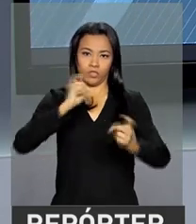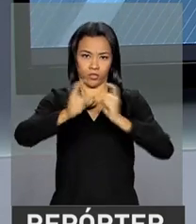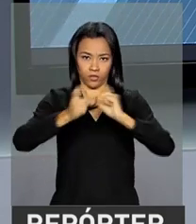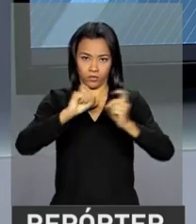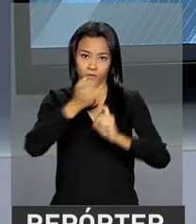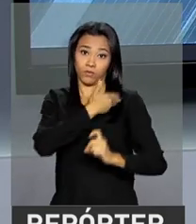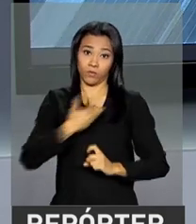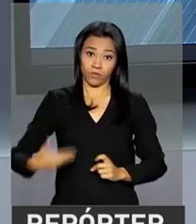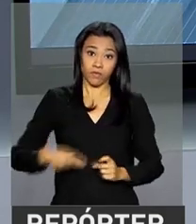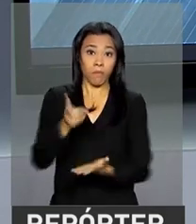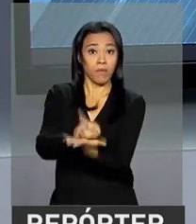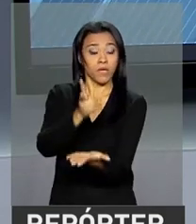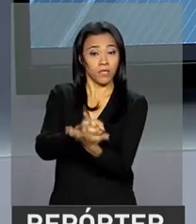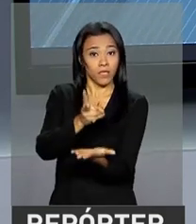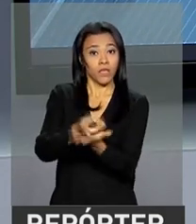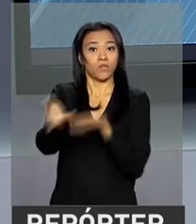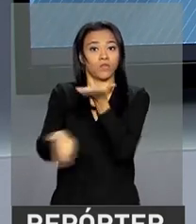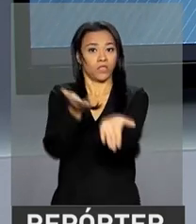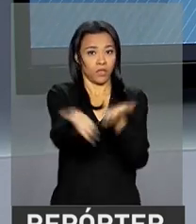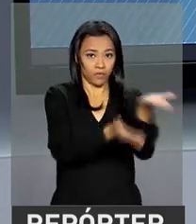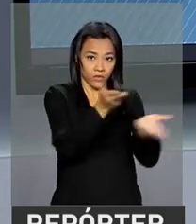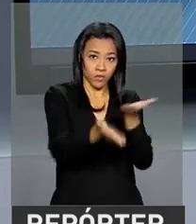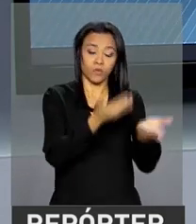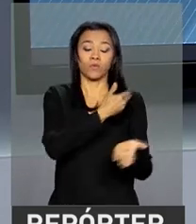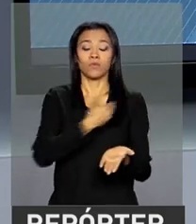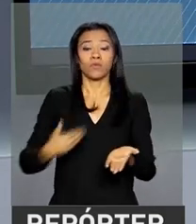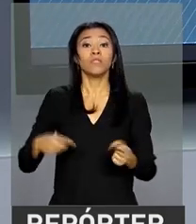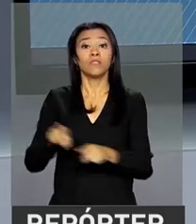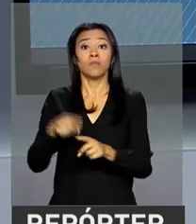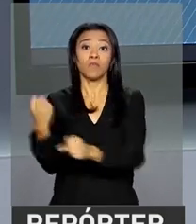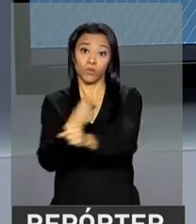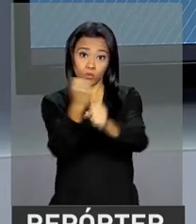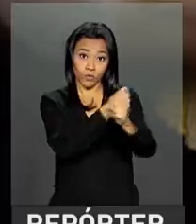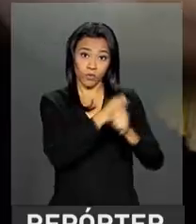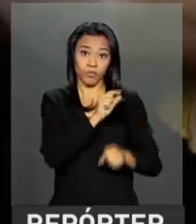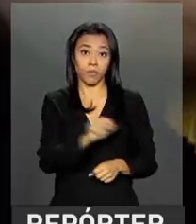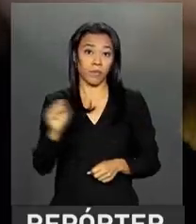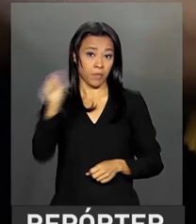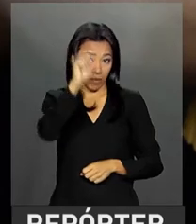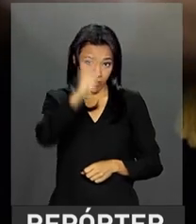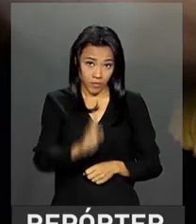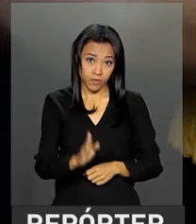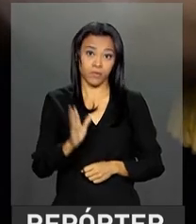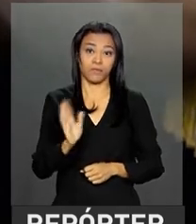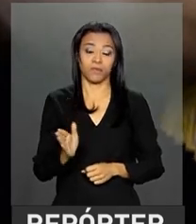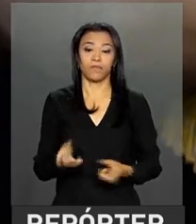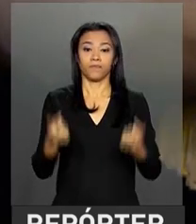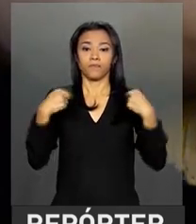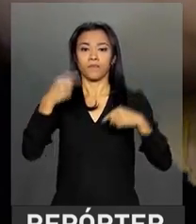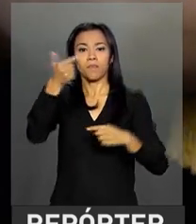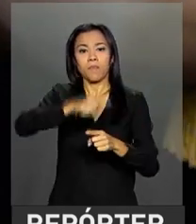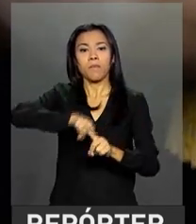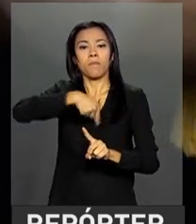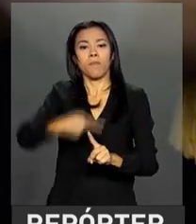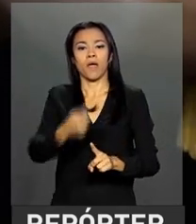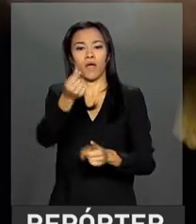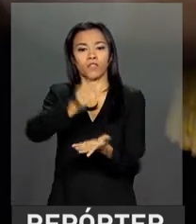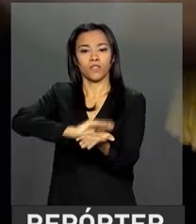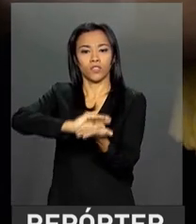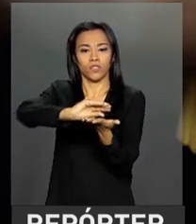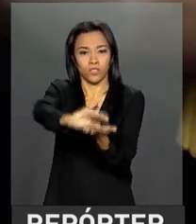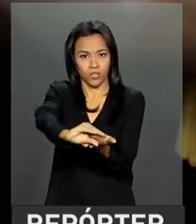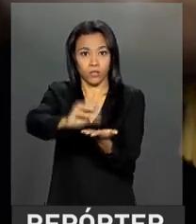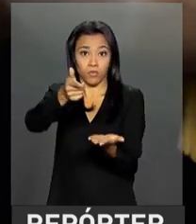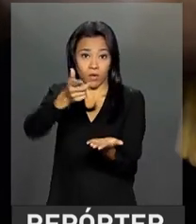dos serviços públicos e de obras já iniciadas em todo o país mais recursos para garantir a continuidade